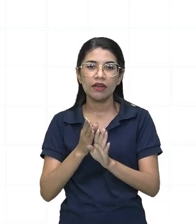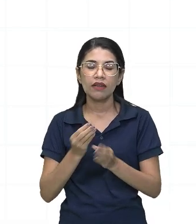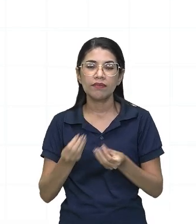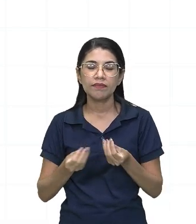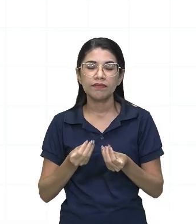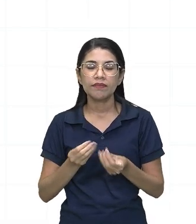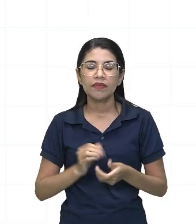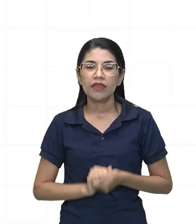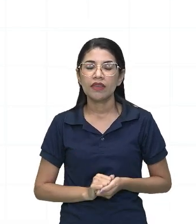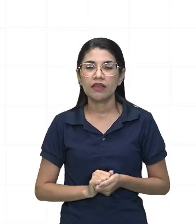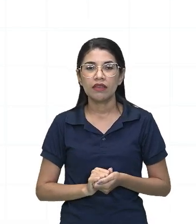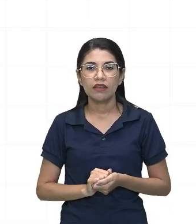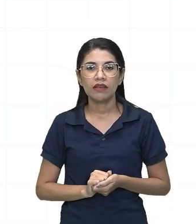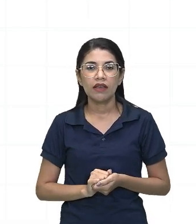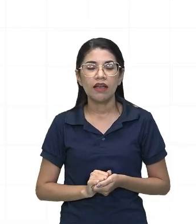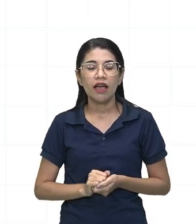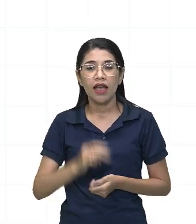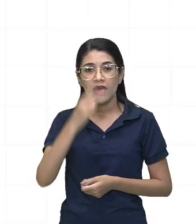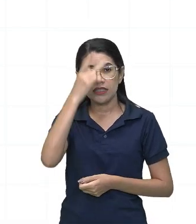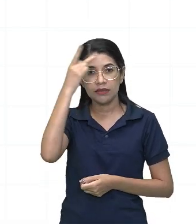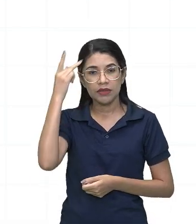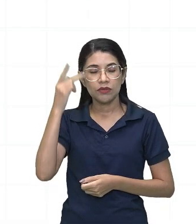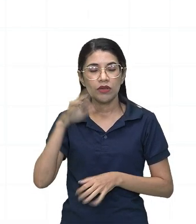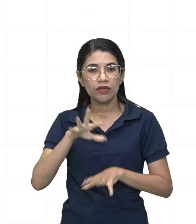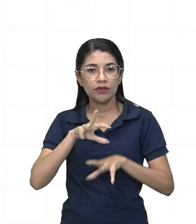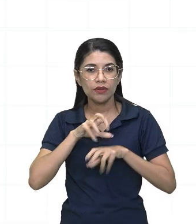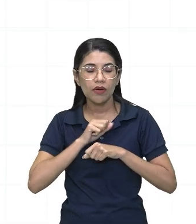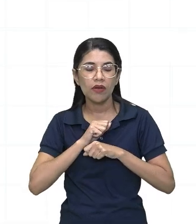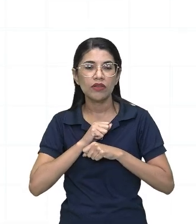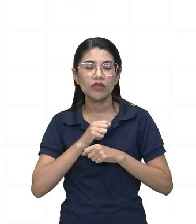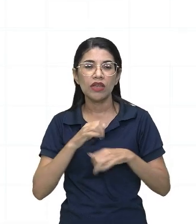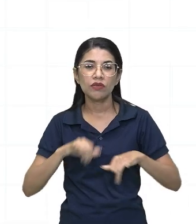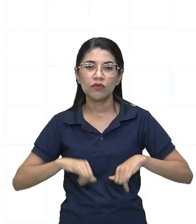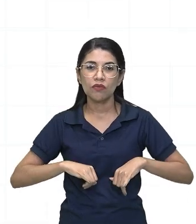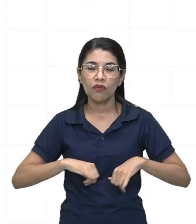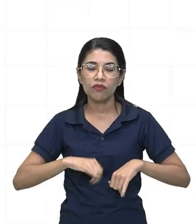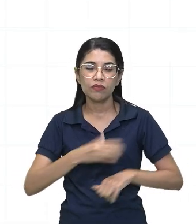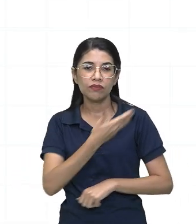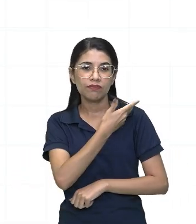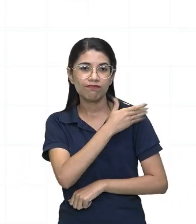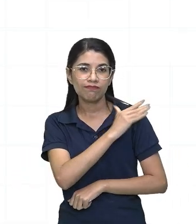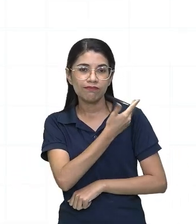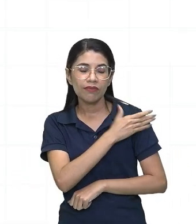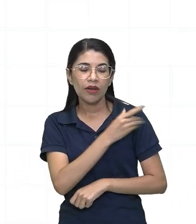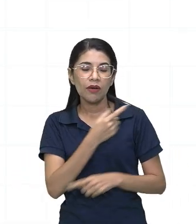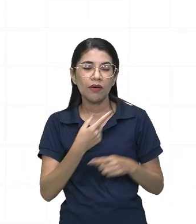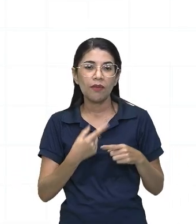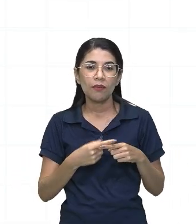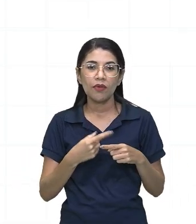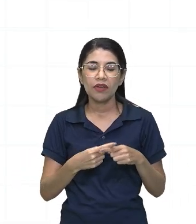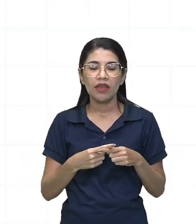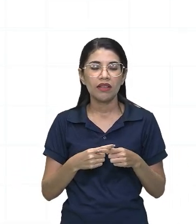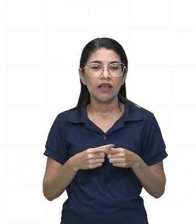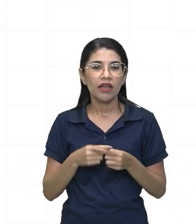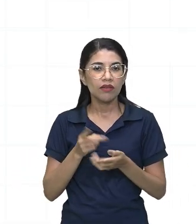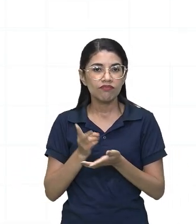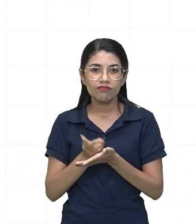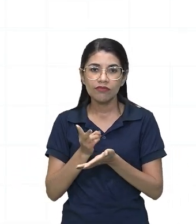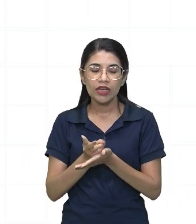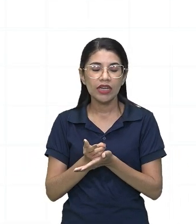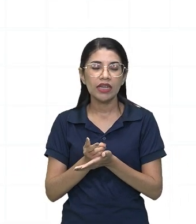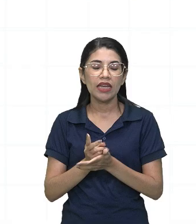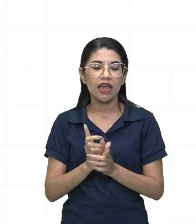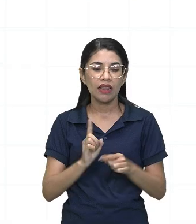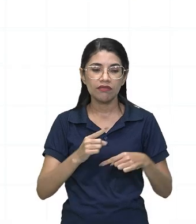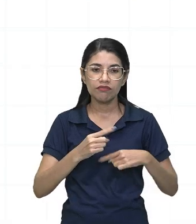que os pacientes fossem vítimas de preconceito, já que ela é crônica e transmissível